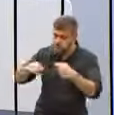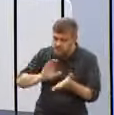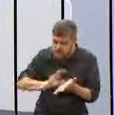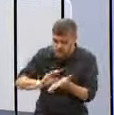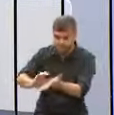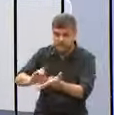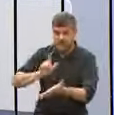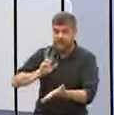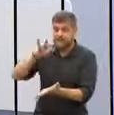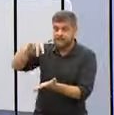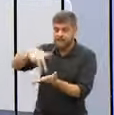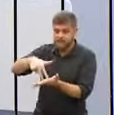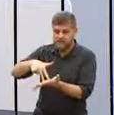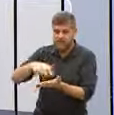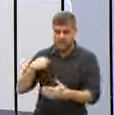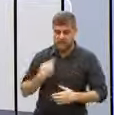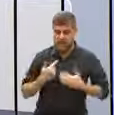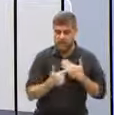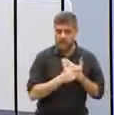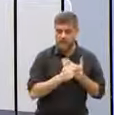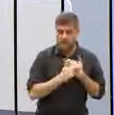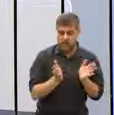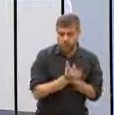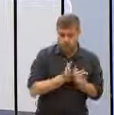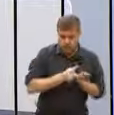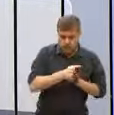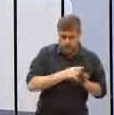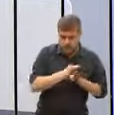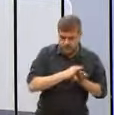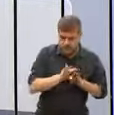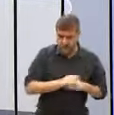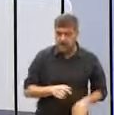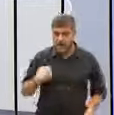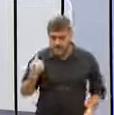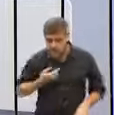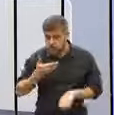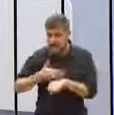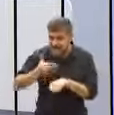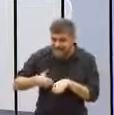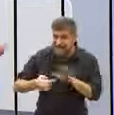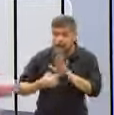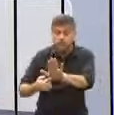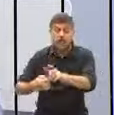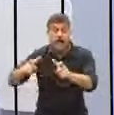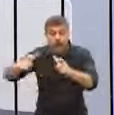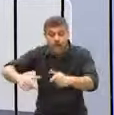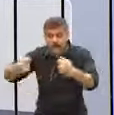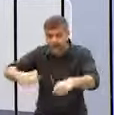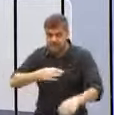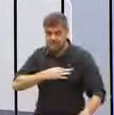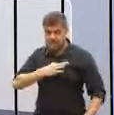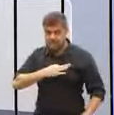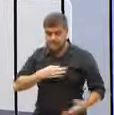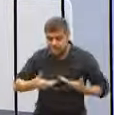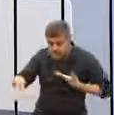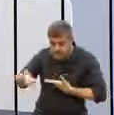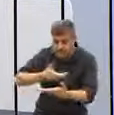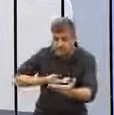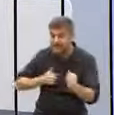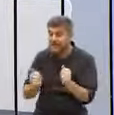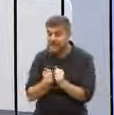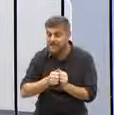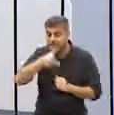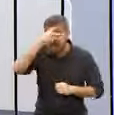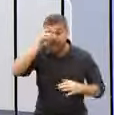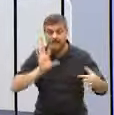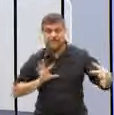investimento. Esse é o papel do CMDCA. Orientar, capacitar, treinar, mostrar e fazer a interlocução com o executivo para que